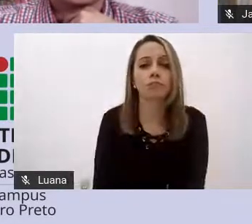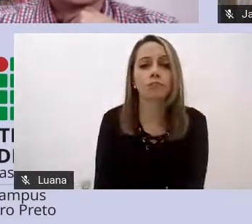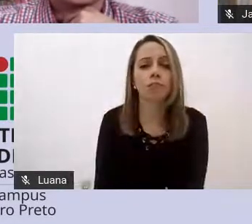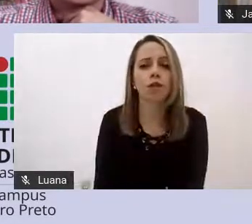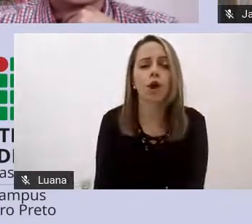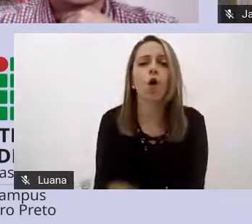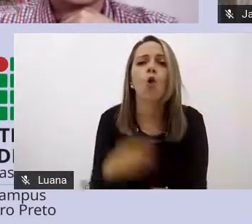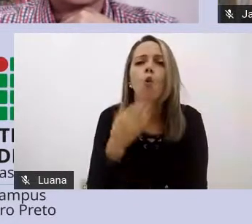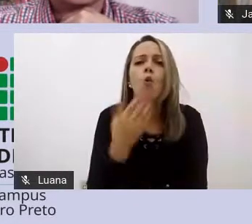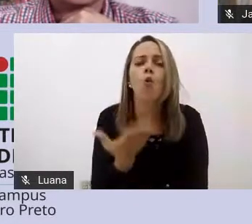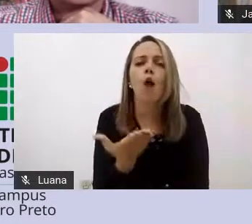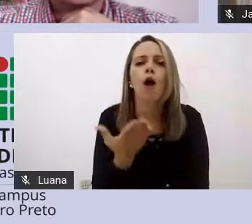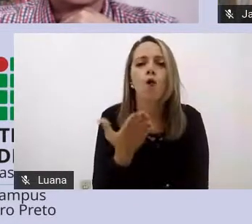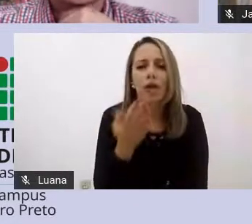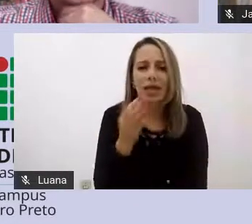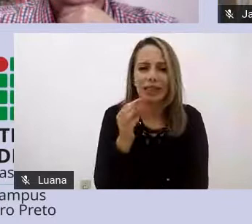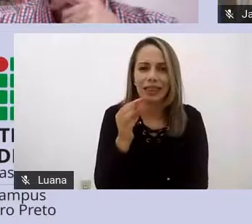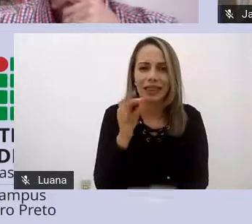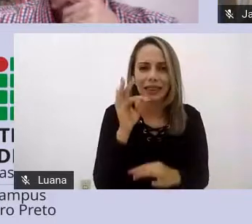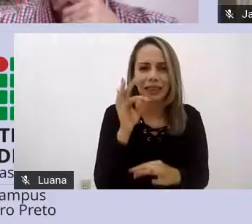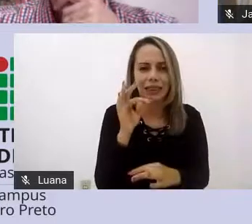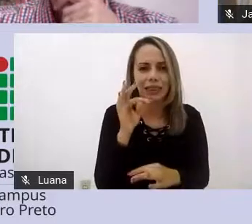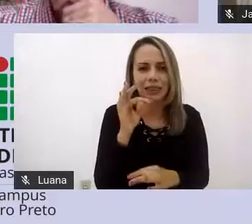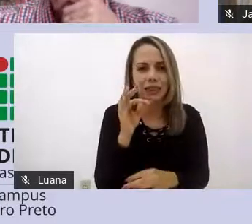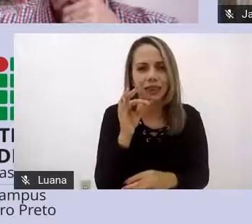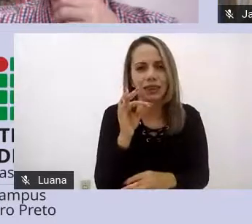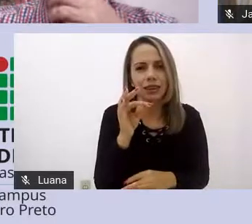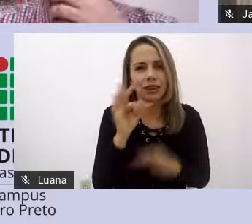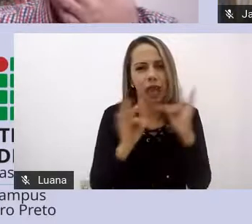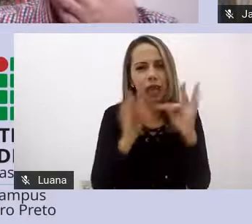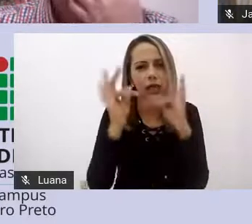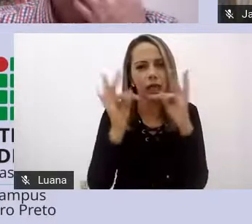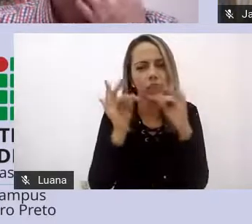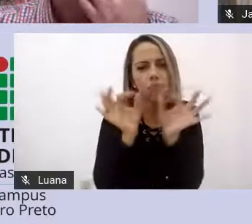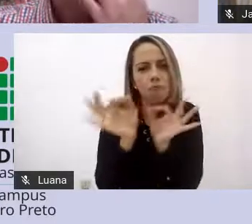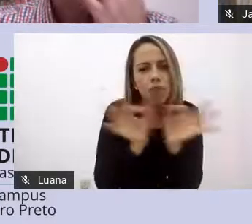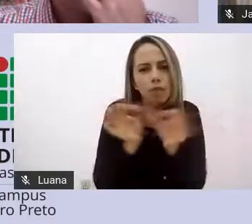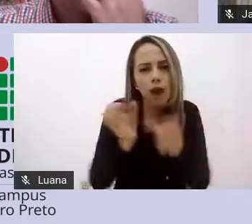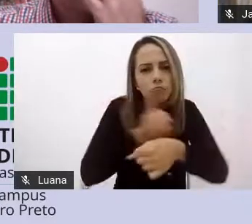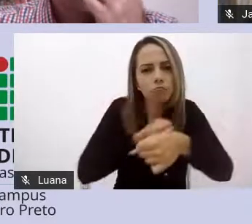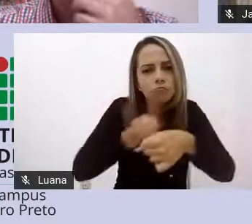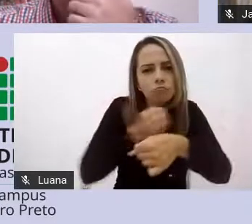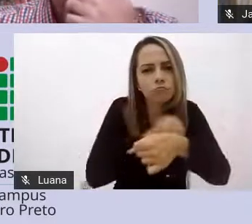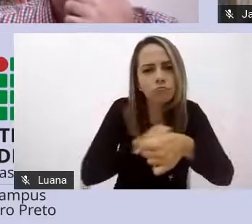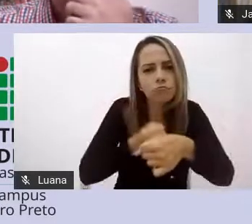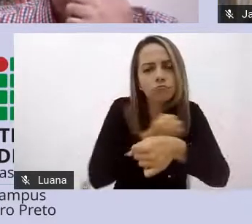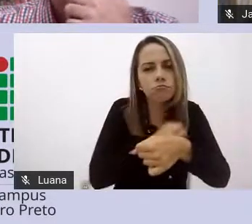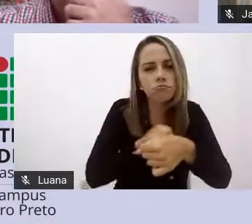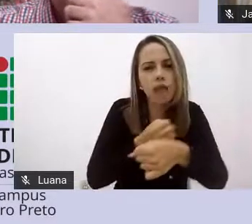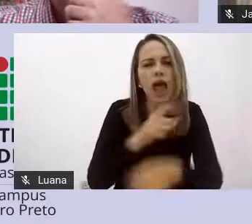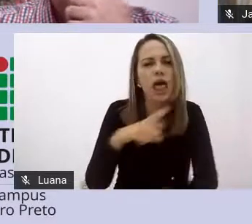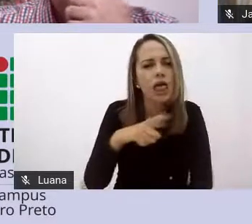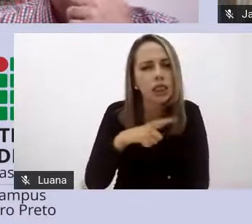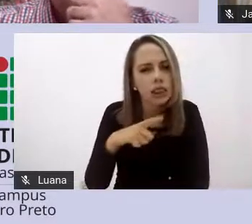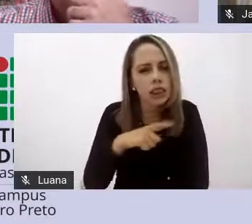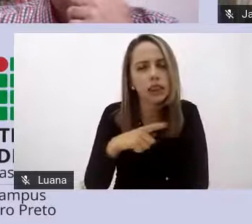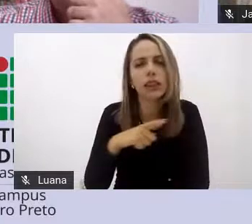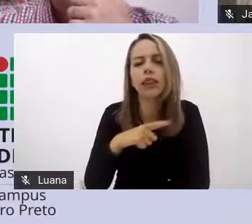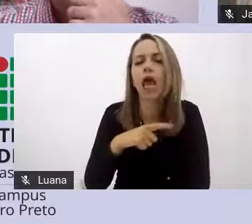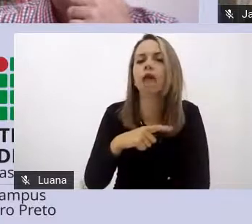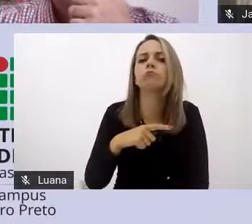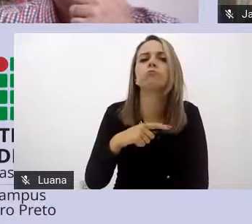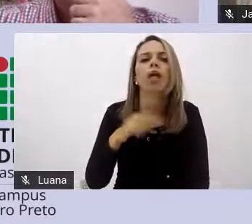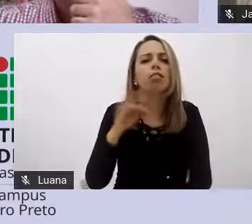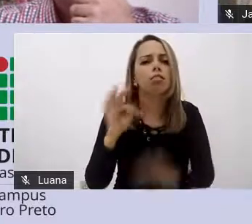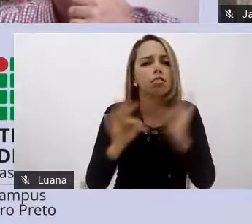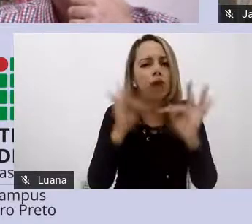eu considero que a técnica, qualquer preparo é um tipo de técnica, e tem técnicas muito sofisticadas, criadas